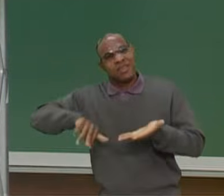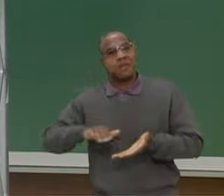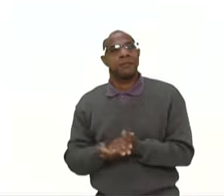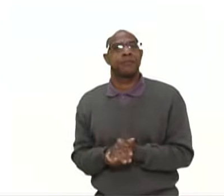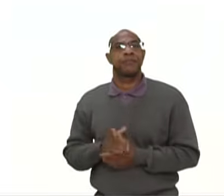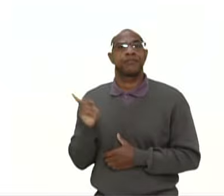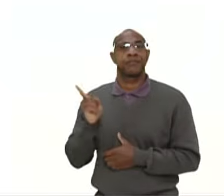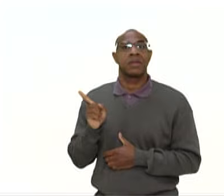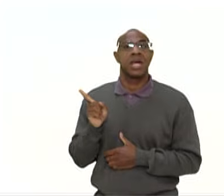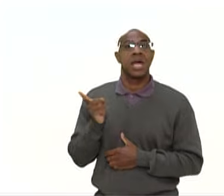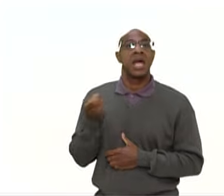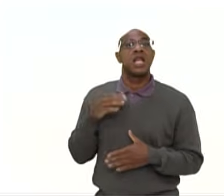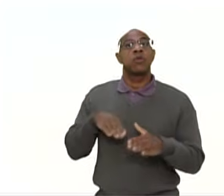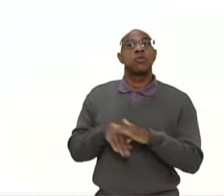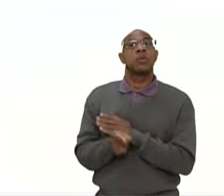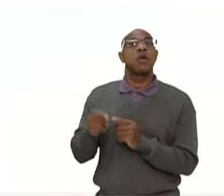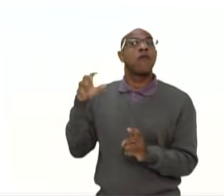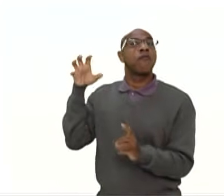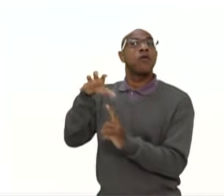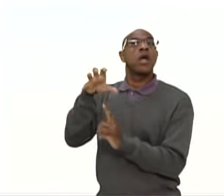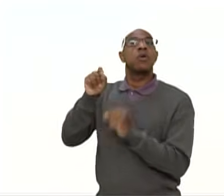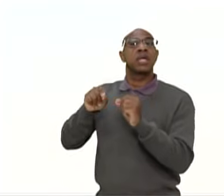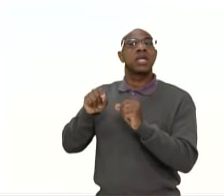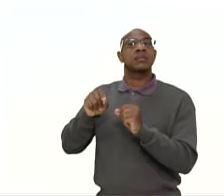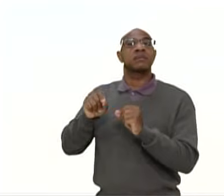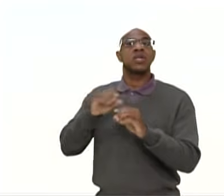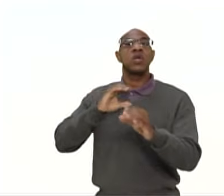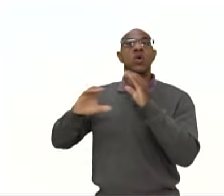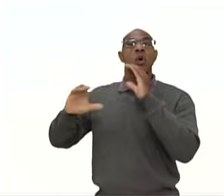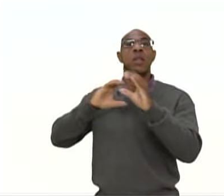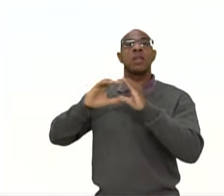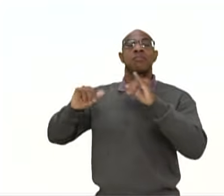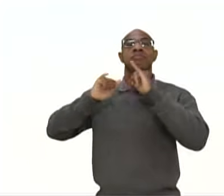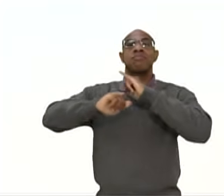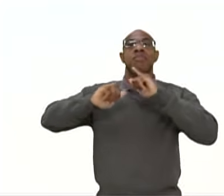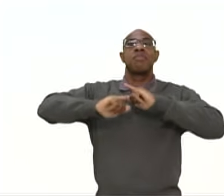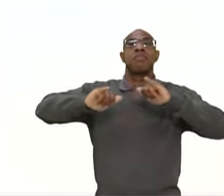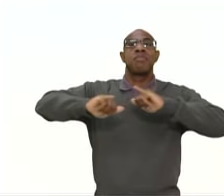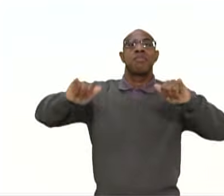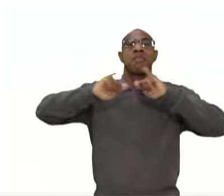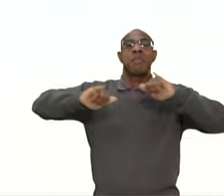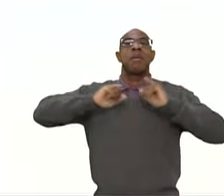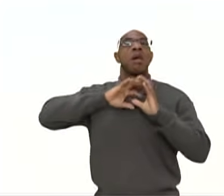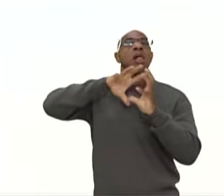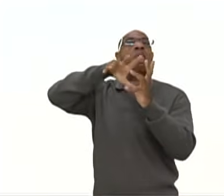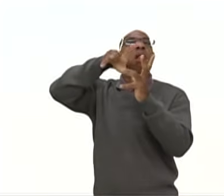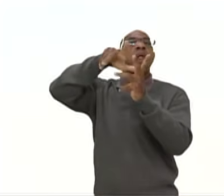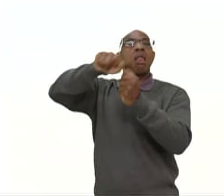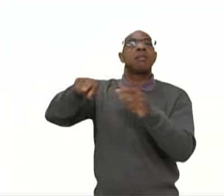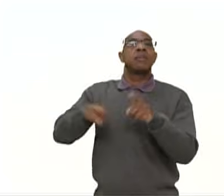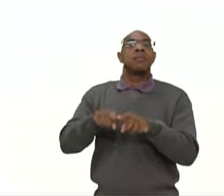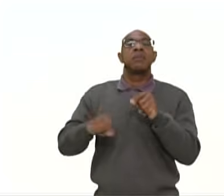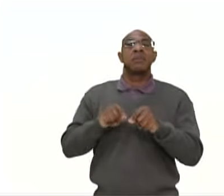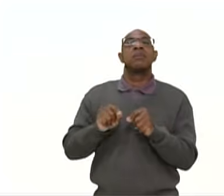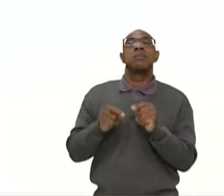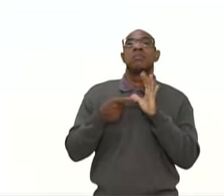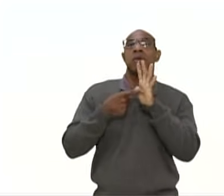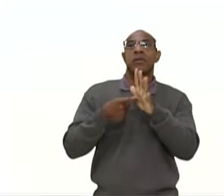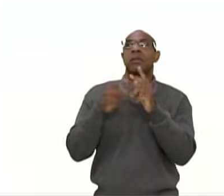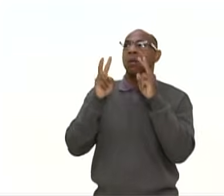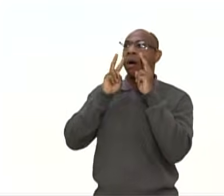Esses hábitos recebem influência dos meios de comunicação que alcançam milhões de pessoas com a proposta de informar, entreter